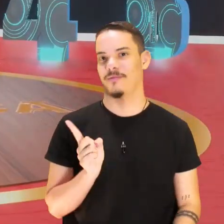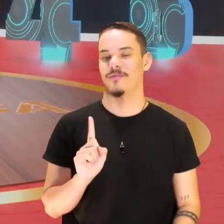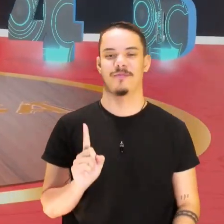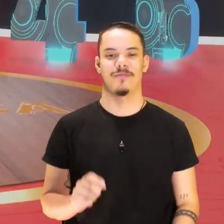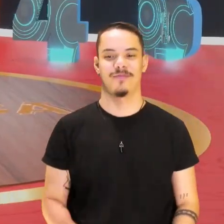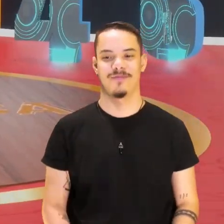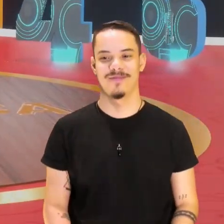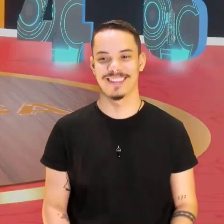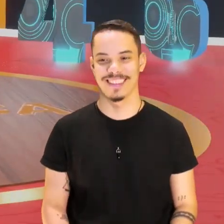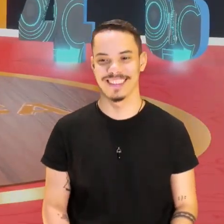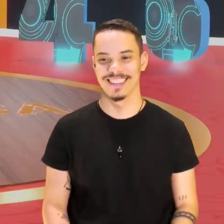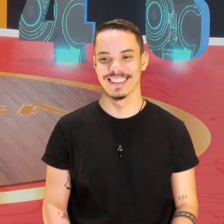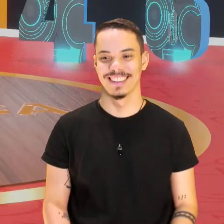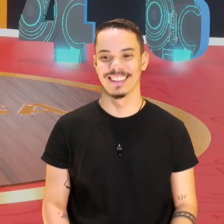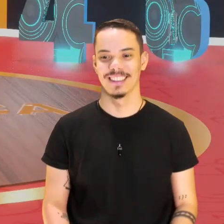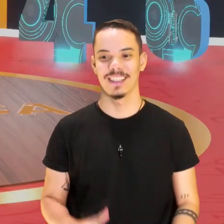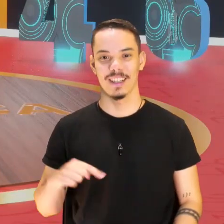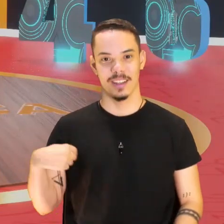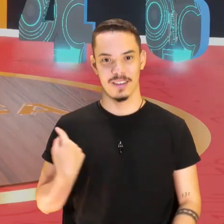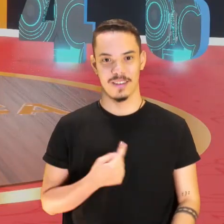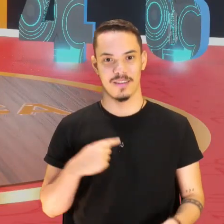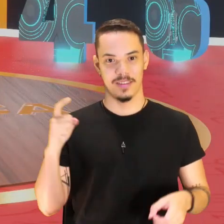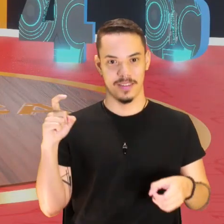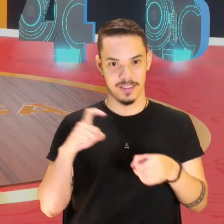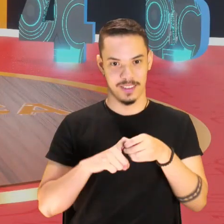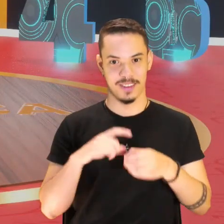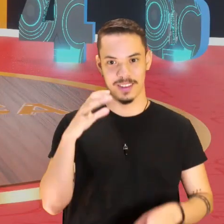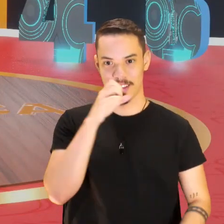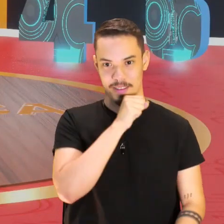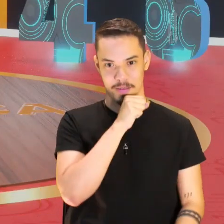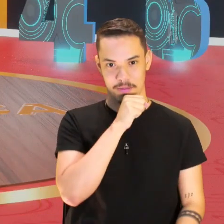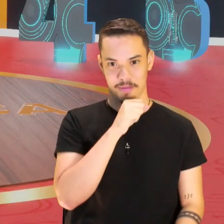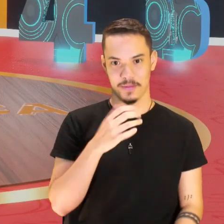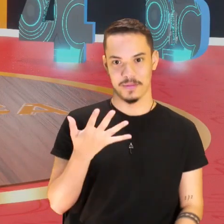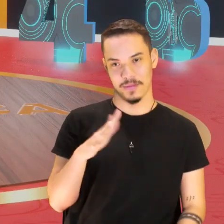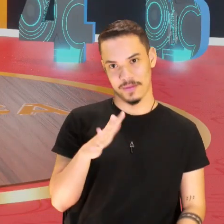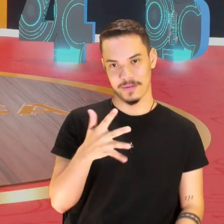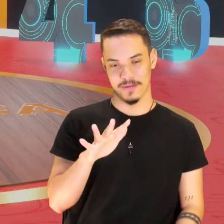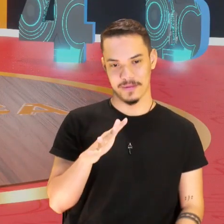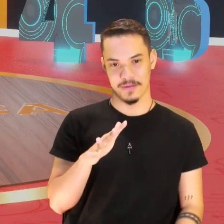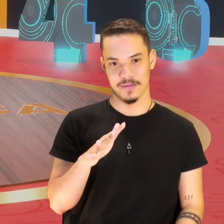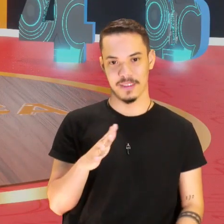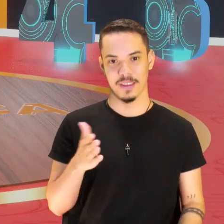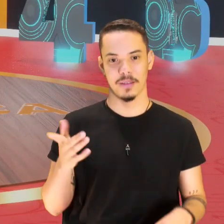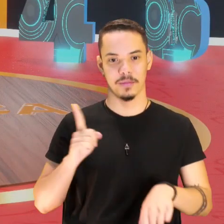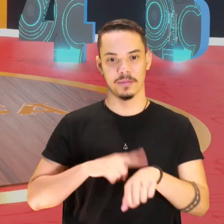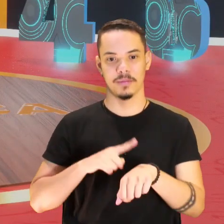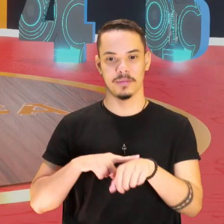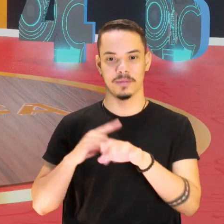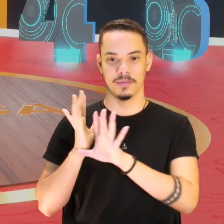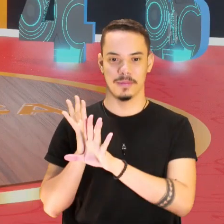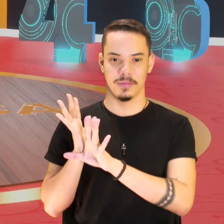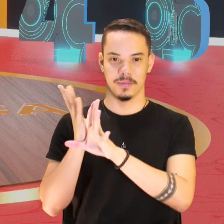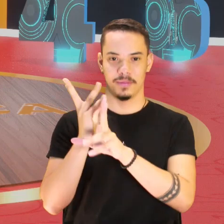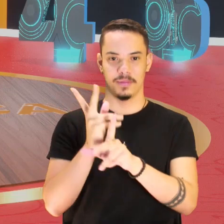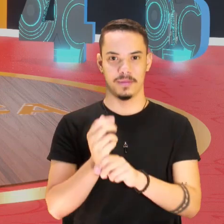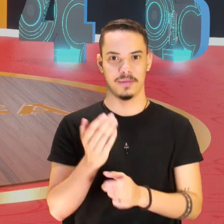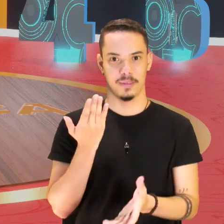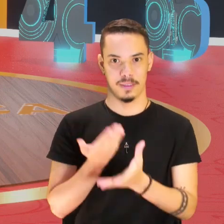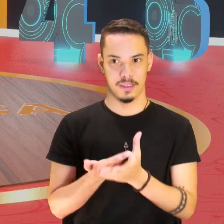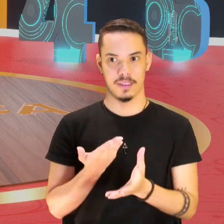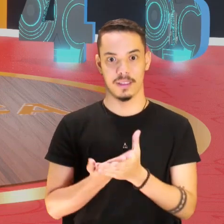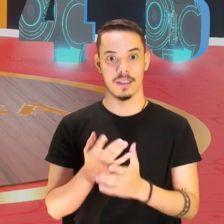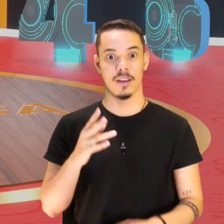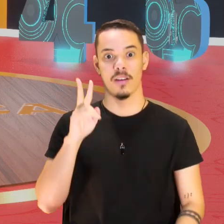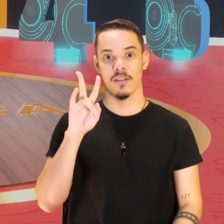não. A gente voltou rápido, né? Mais ou menos. Foi rapidinho. Hora de revisão da aula. E nessa aula a gente